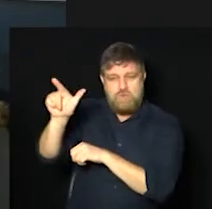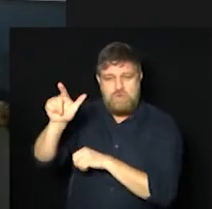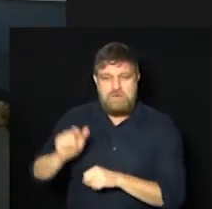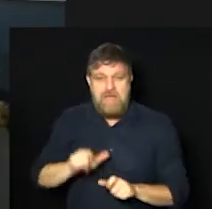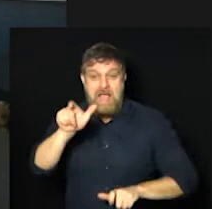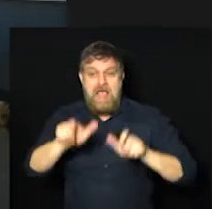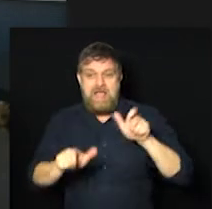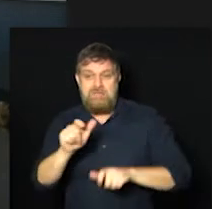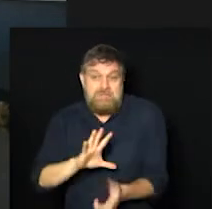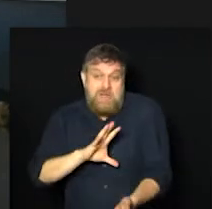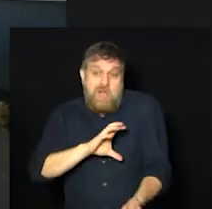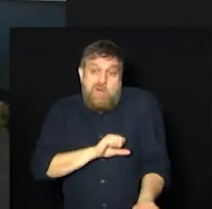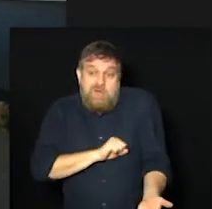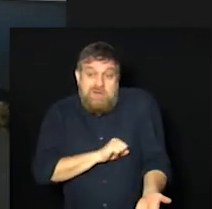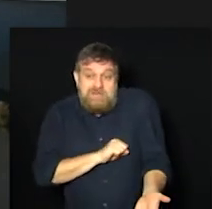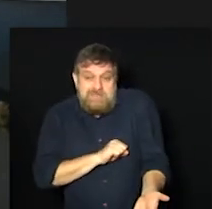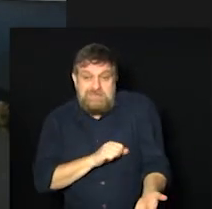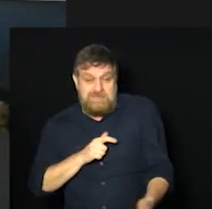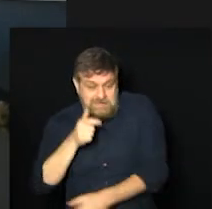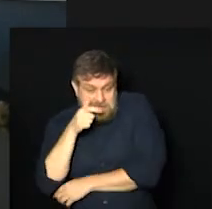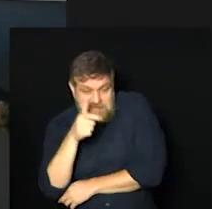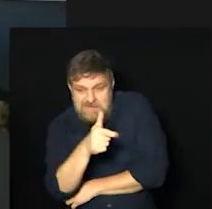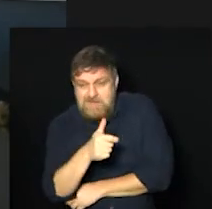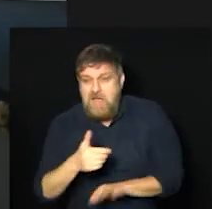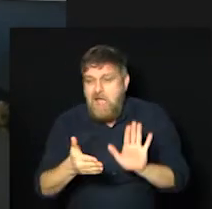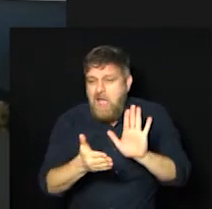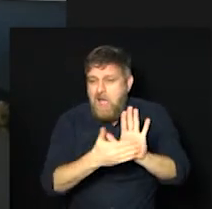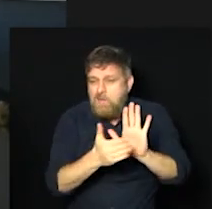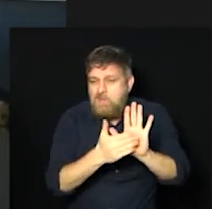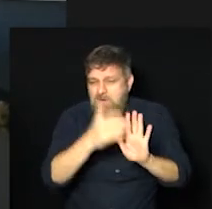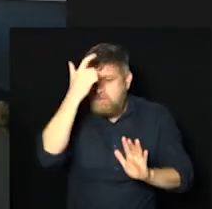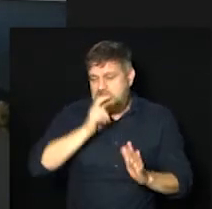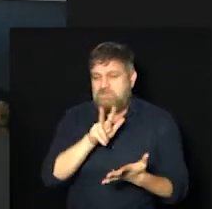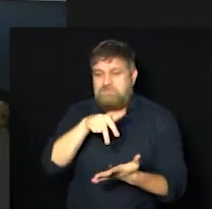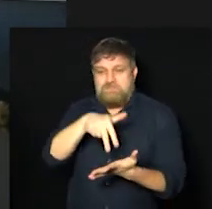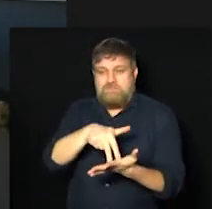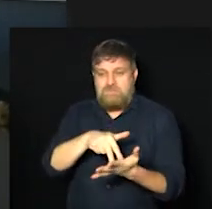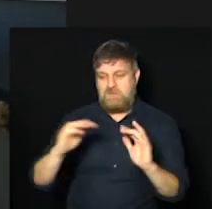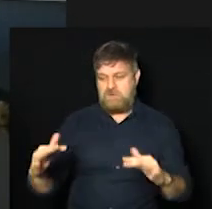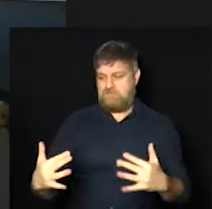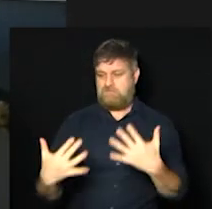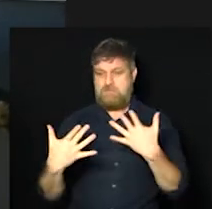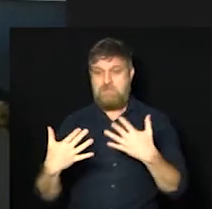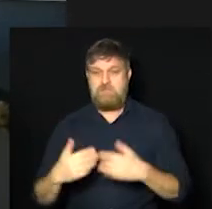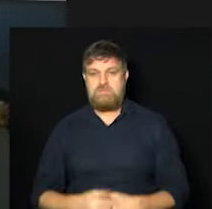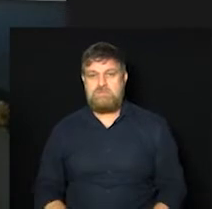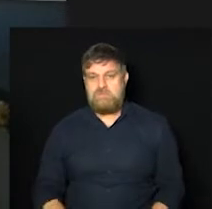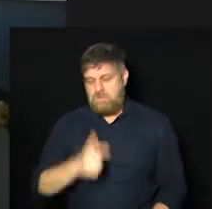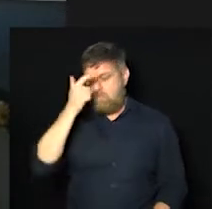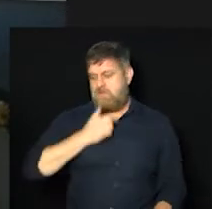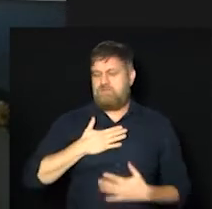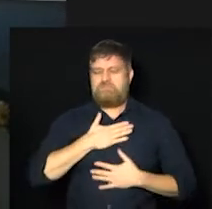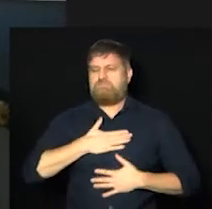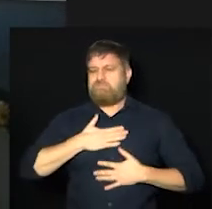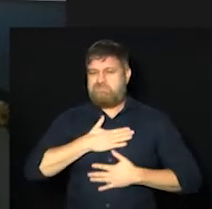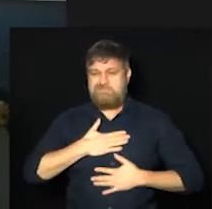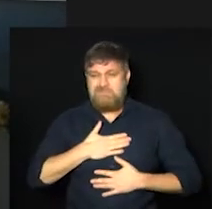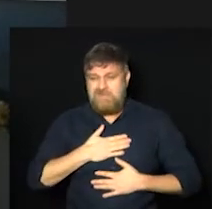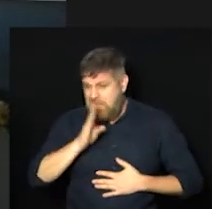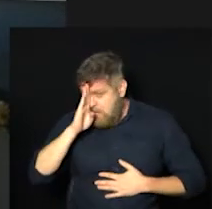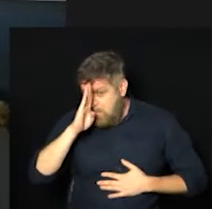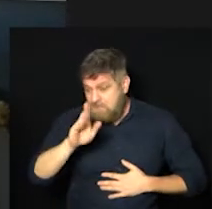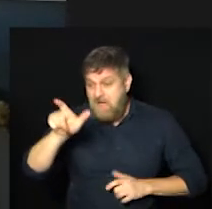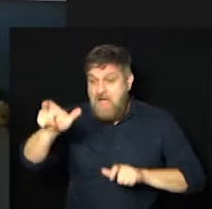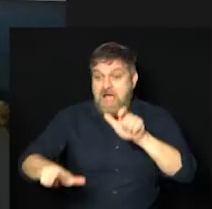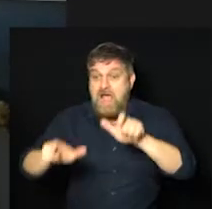pessoas gostam de ouvir também. Eu acho que o propósito do artista é esse também, né, a gente se agradar e principalmente